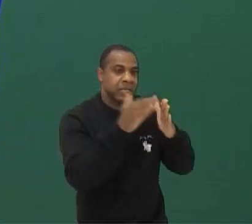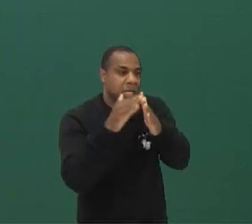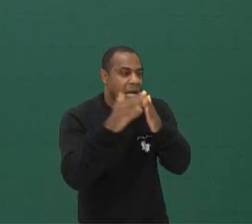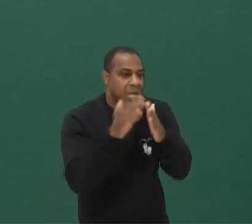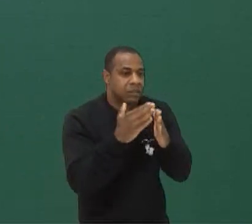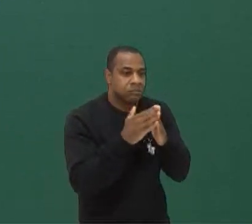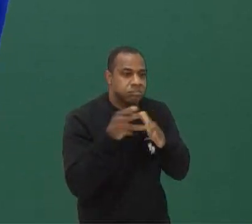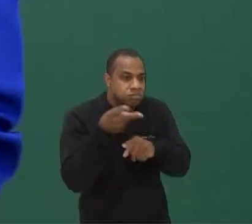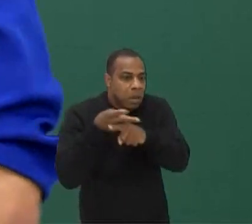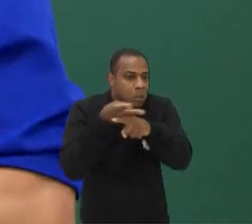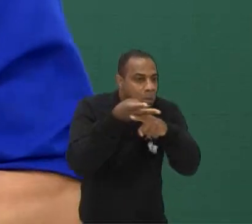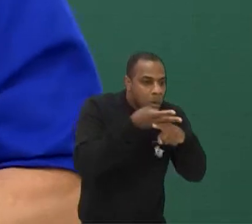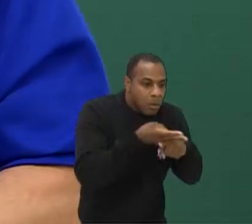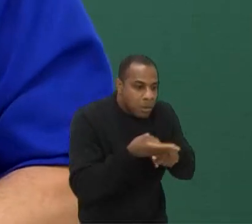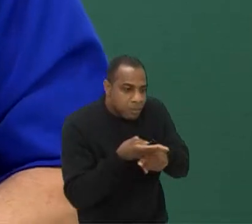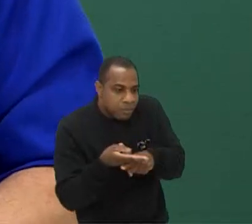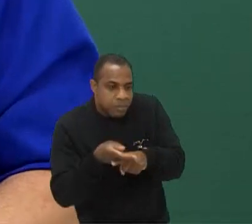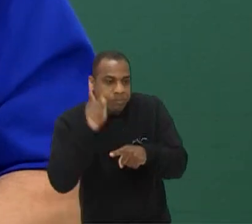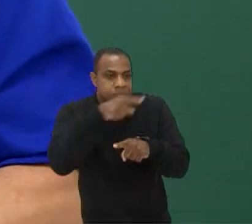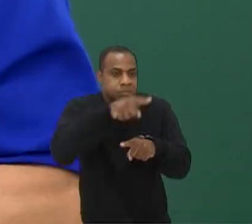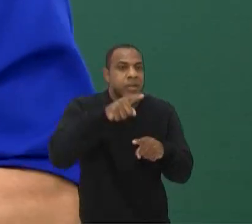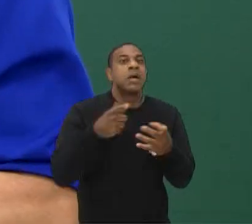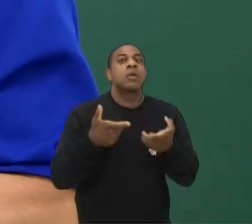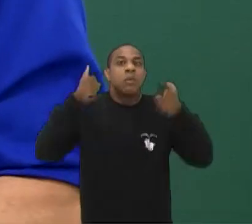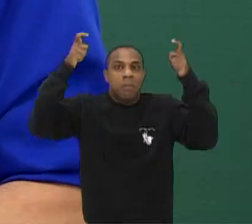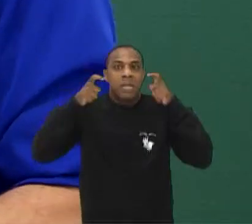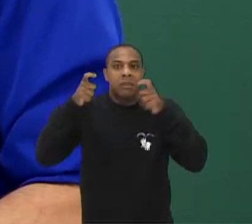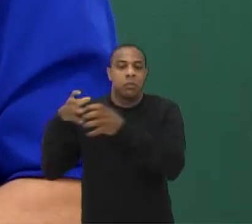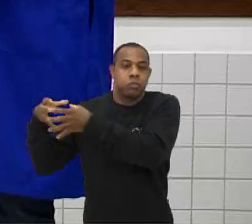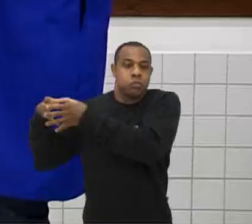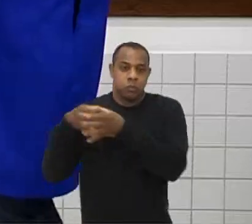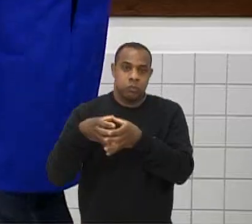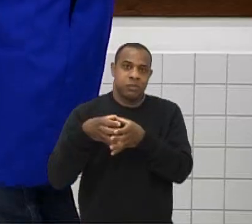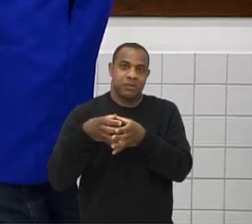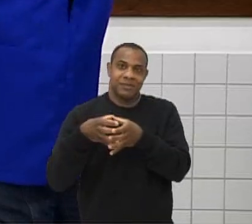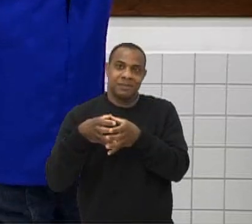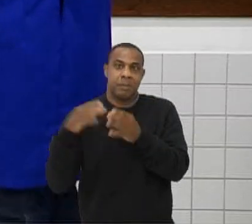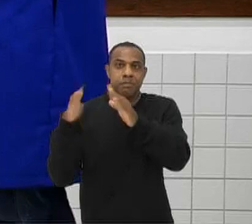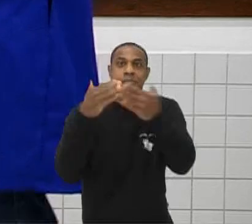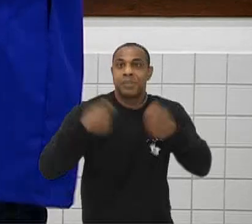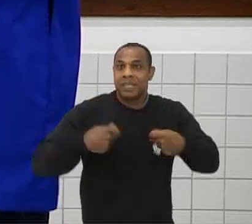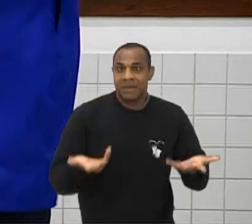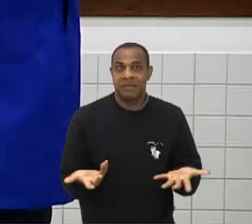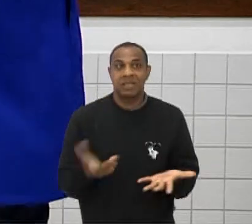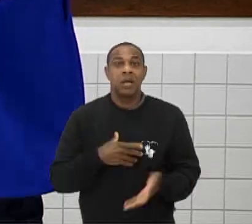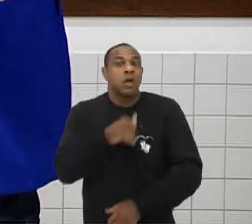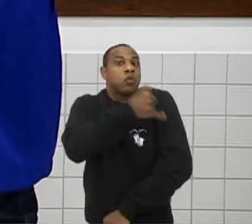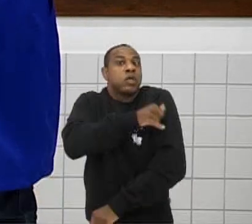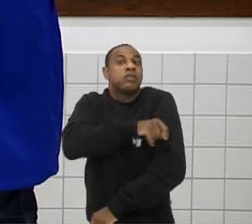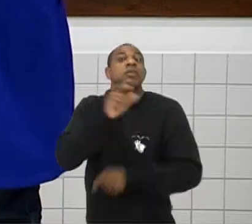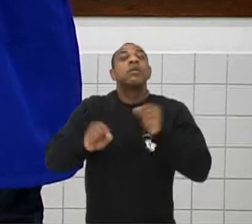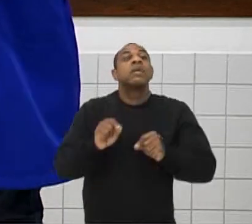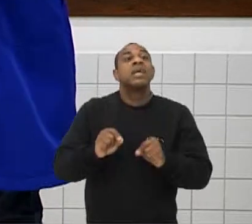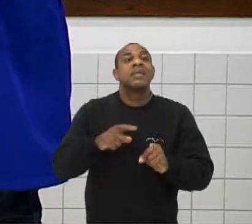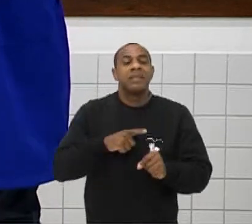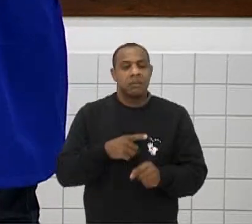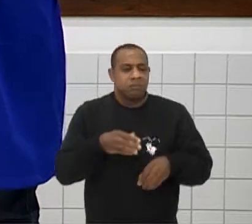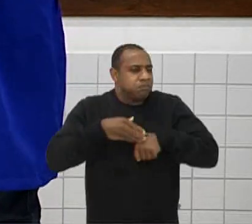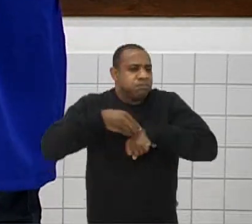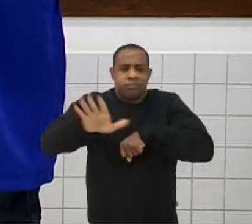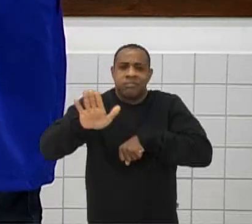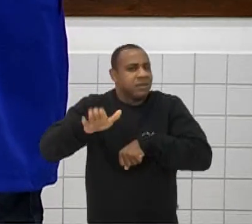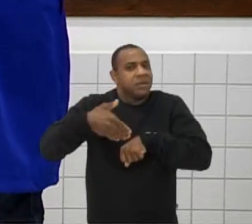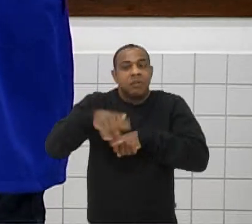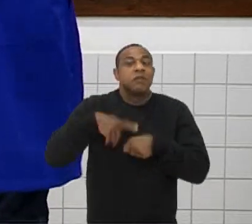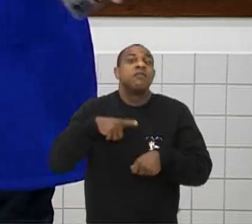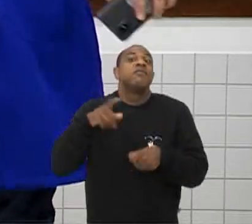para a galera que veio com o príncipe regente. Mas a galera chamou isso no Rio de Janeiro de ponha-se na rua.